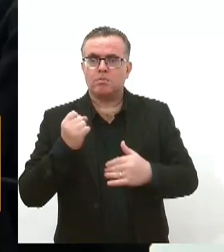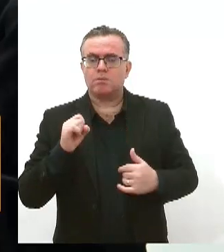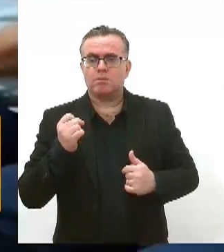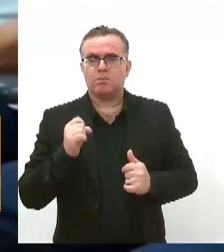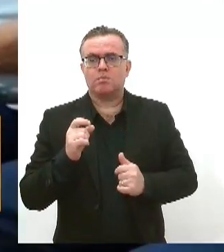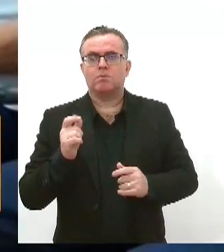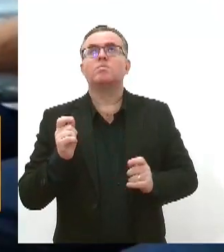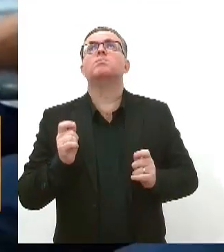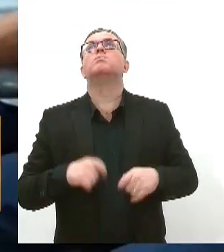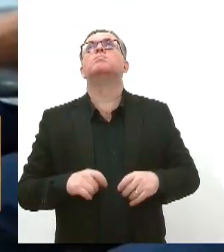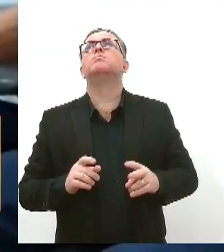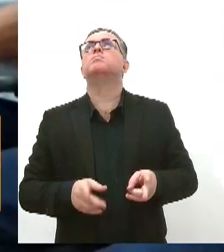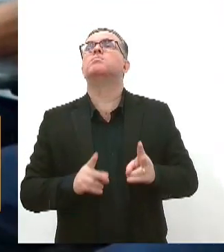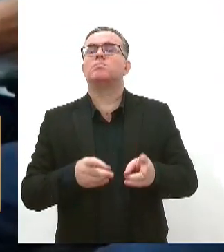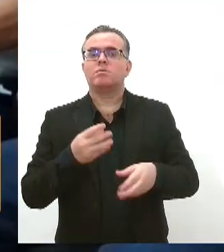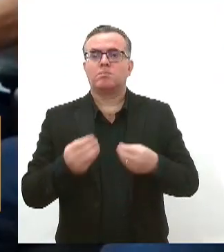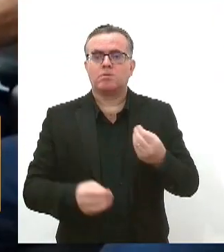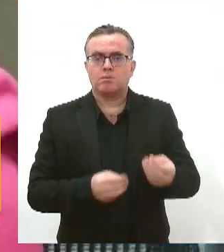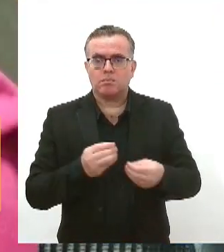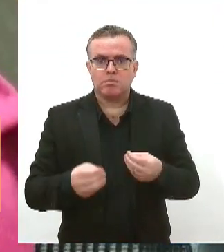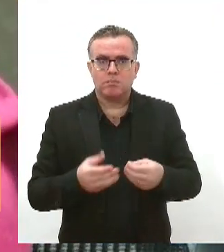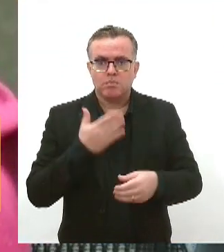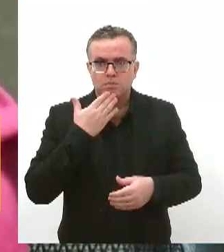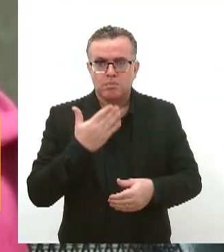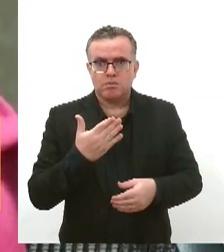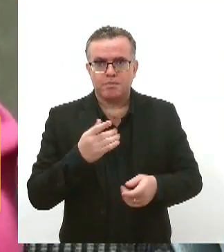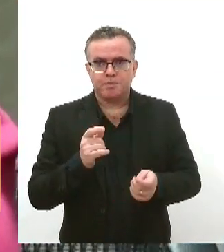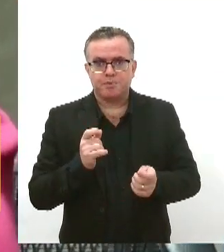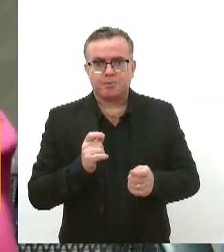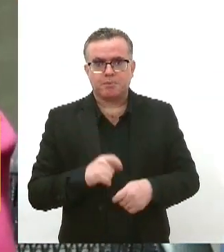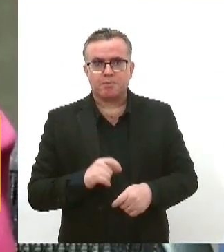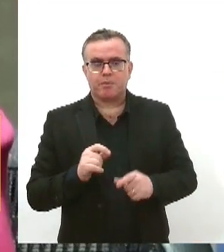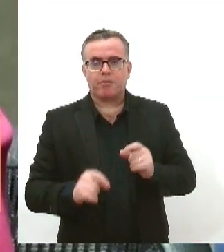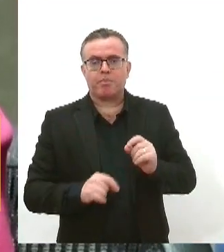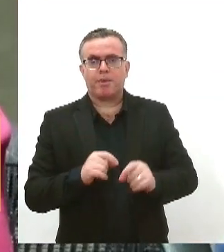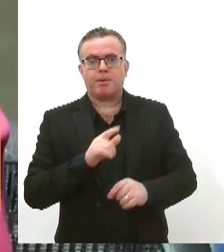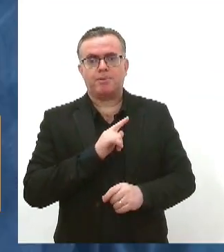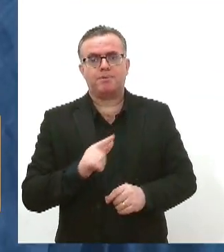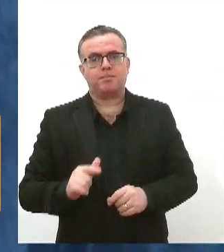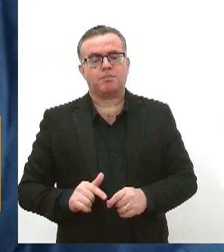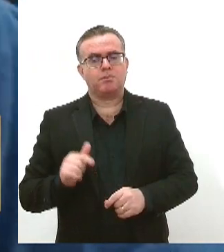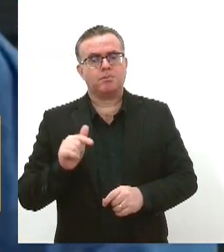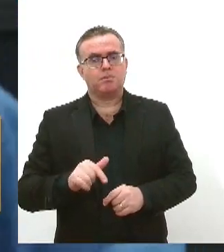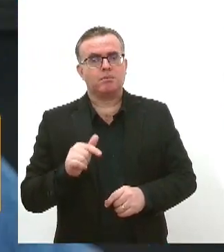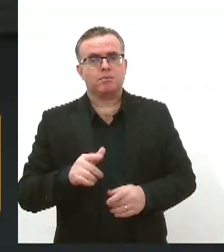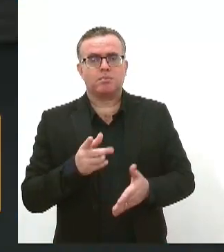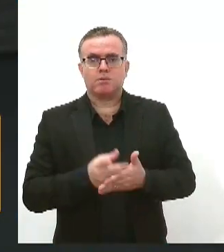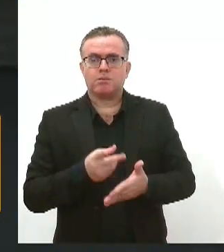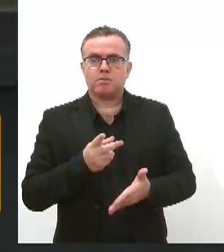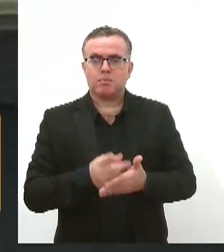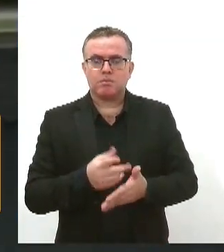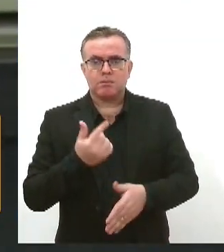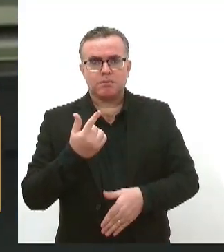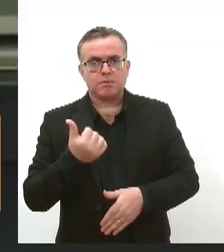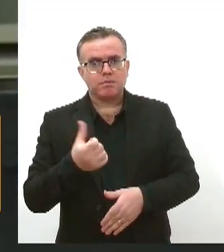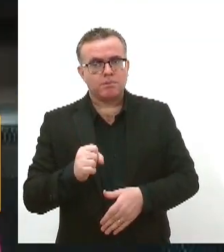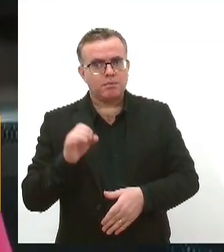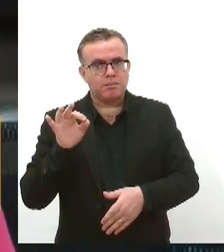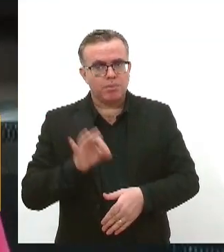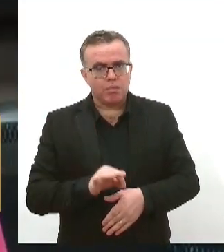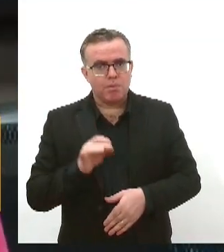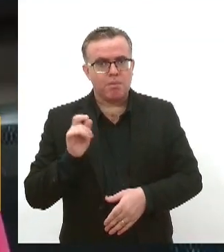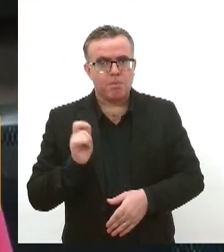um apelo ao presidente da Alese, solicitando que o governo do estado mantenha a taxa de 18% da alíquota do